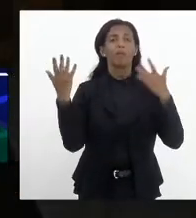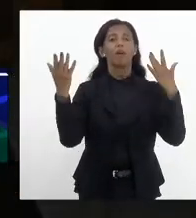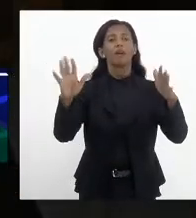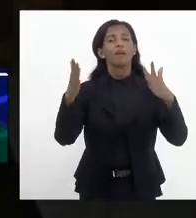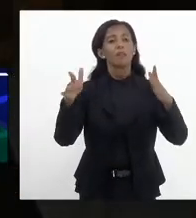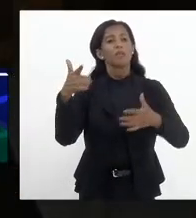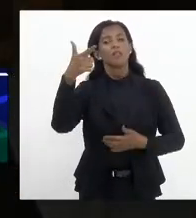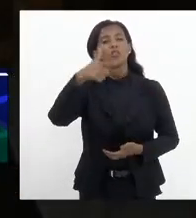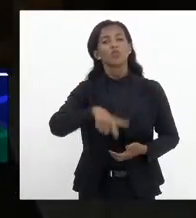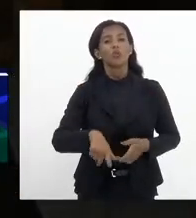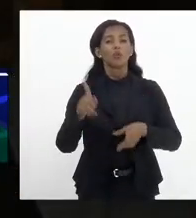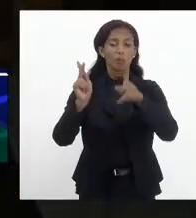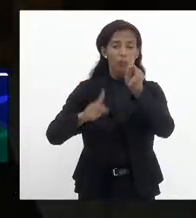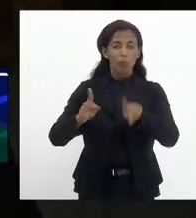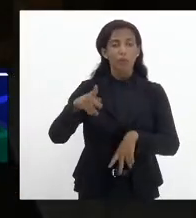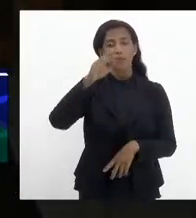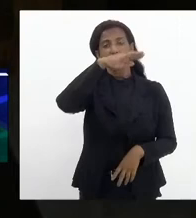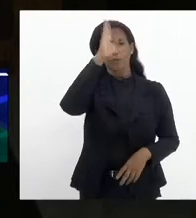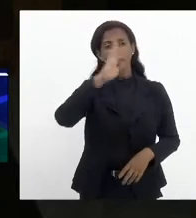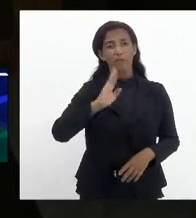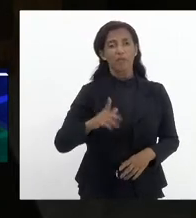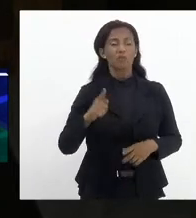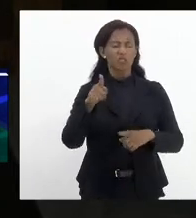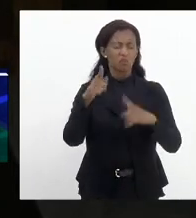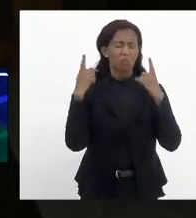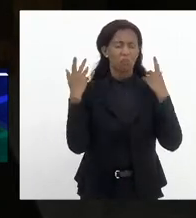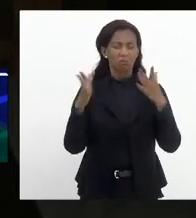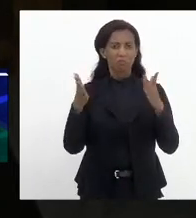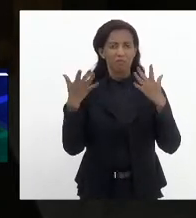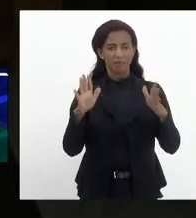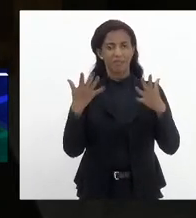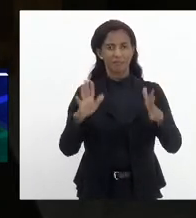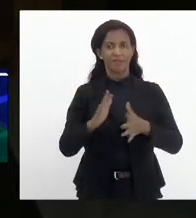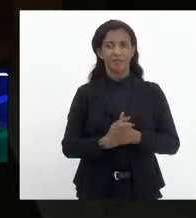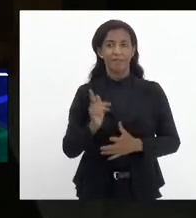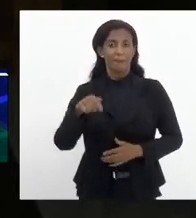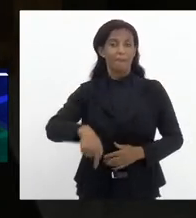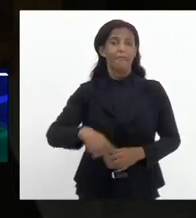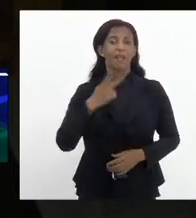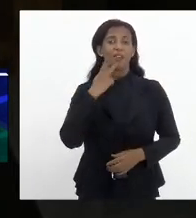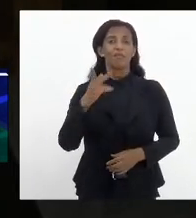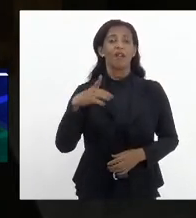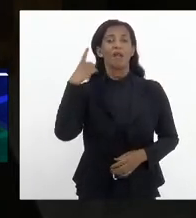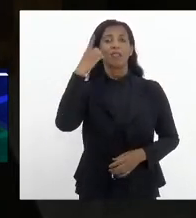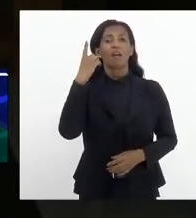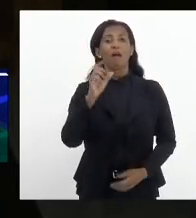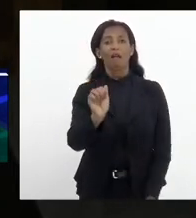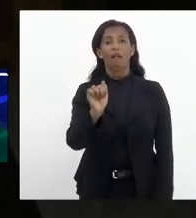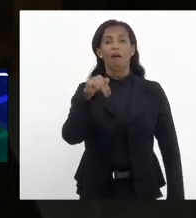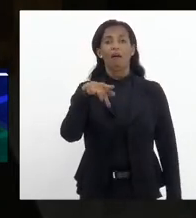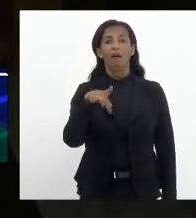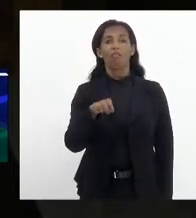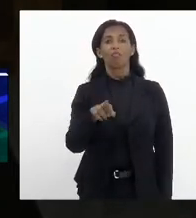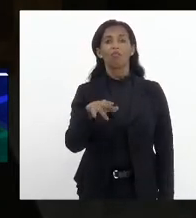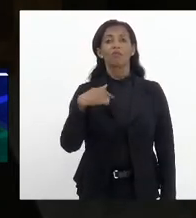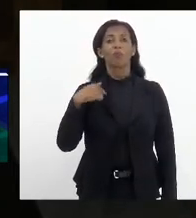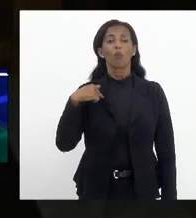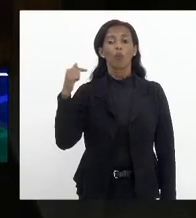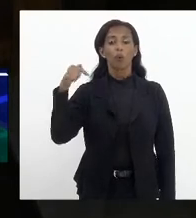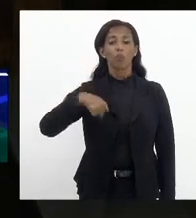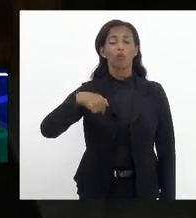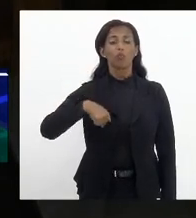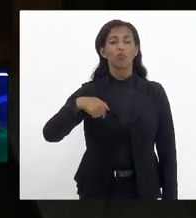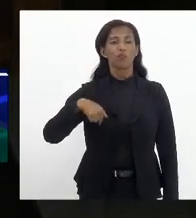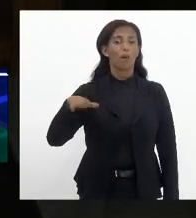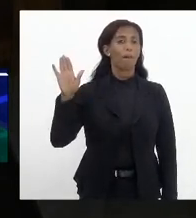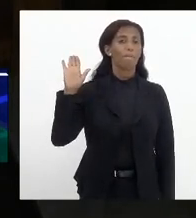parabenizar mais uma vez a população brasileira, vocês estão de parabéns. Aqui quem fala é o deputado Anderson Moraes, e enquanto eu estiver